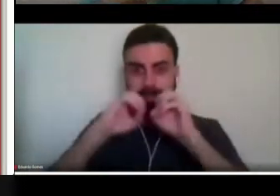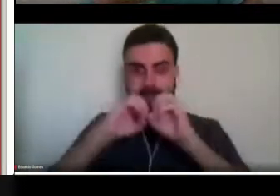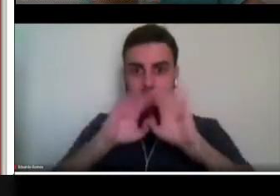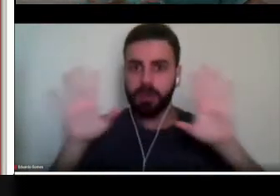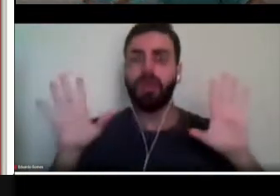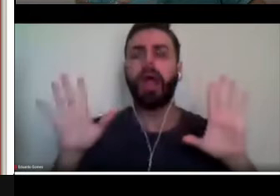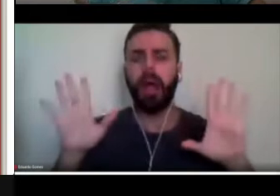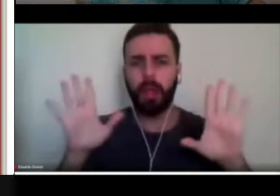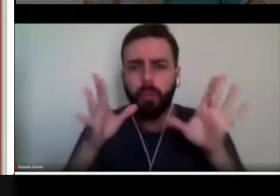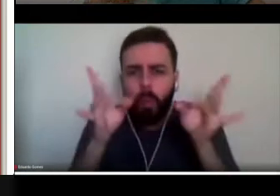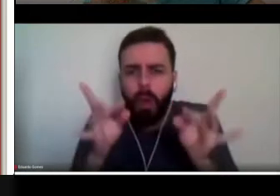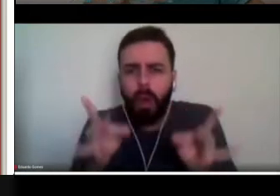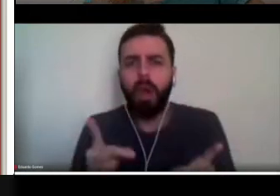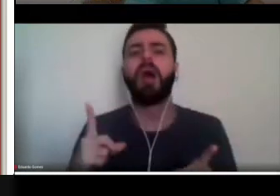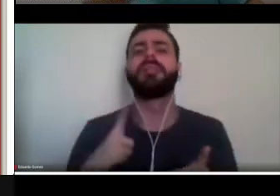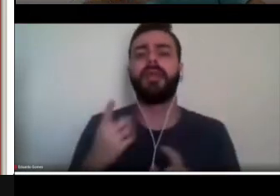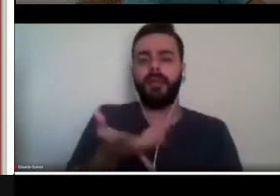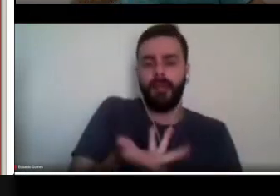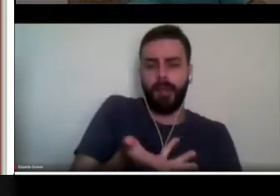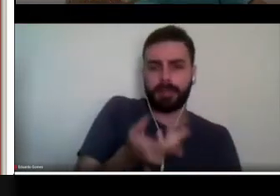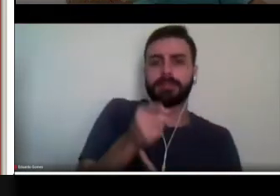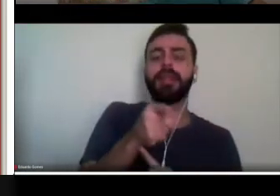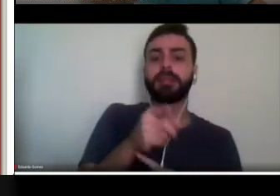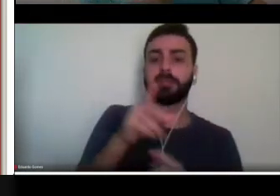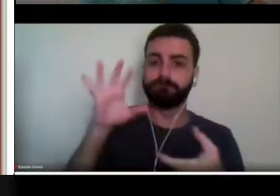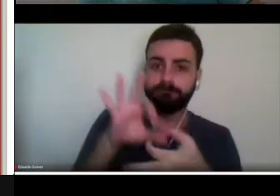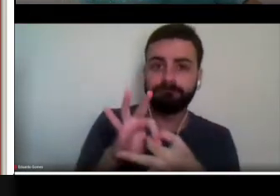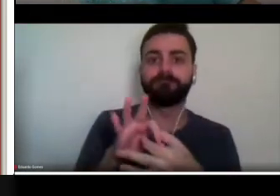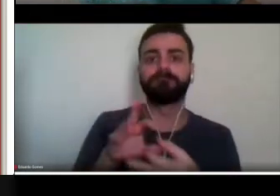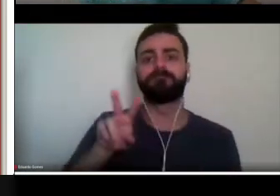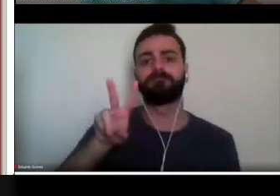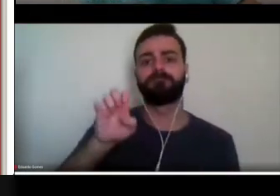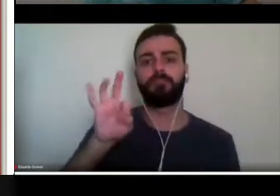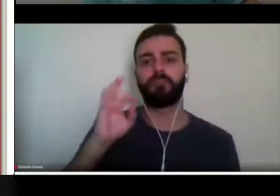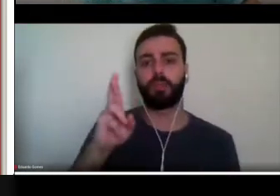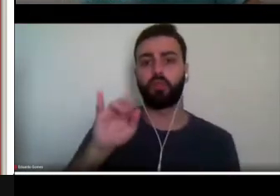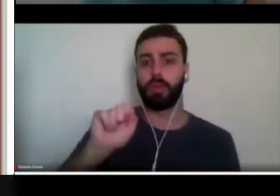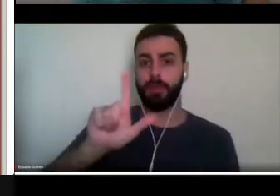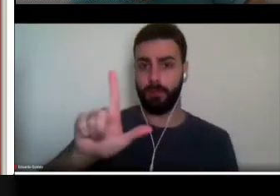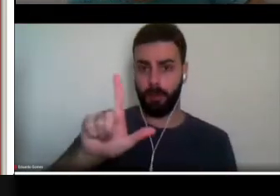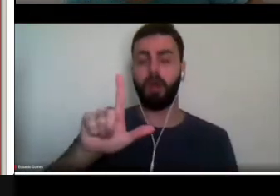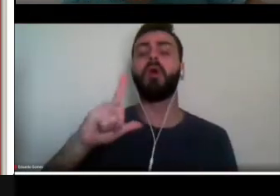uma grandeza vetorial. Eu tenho módulo, direção e sentido desse A,